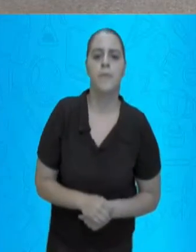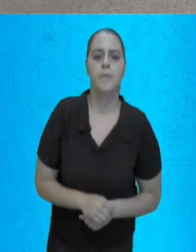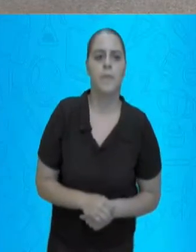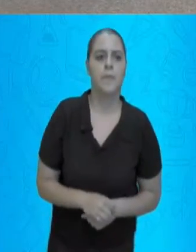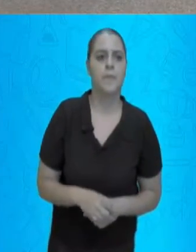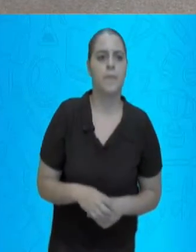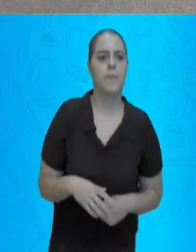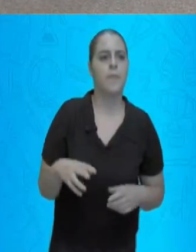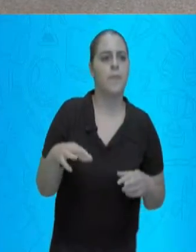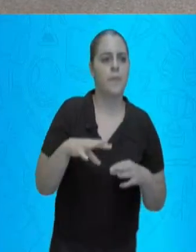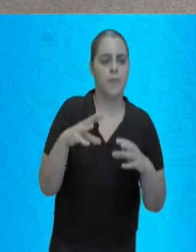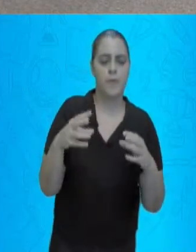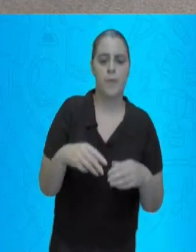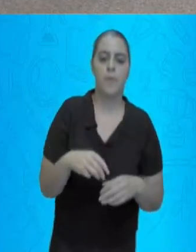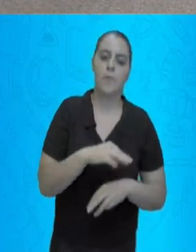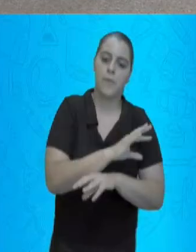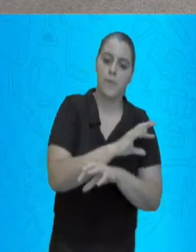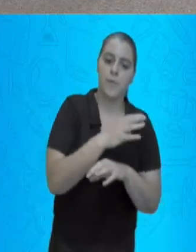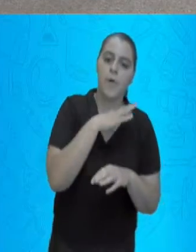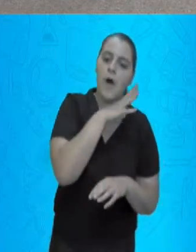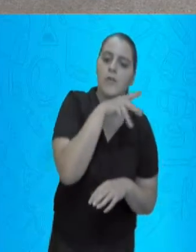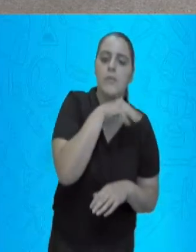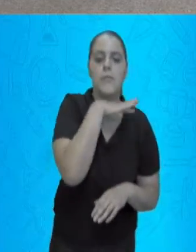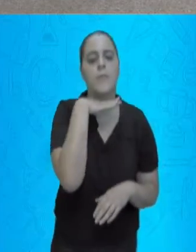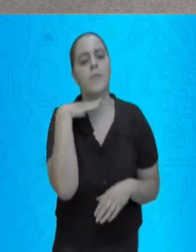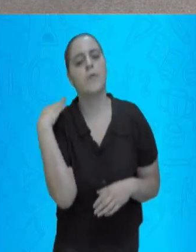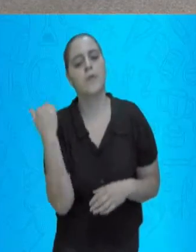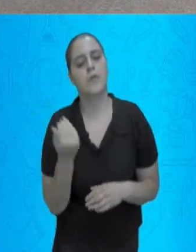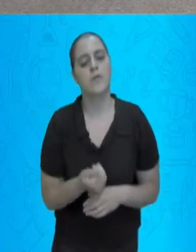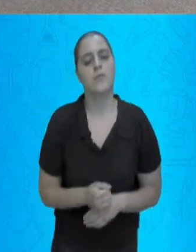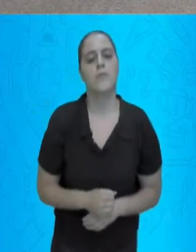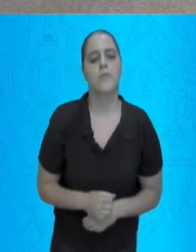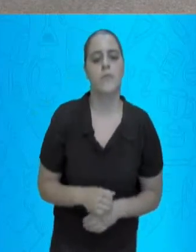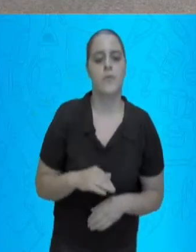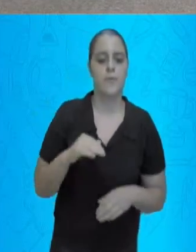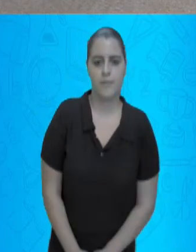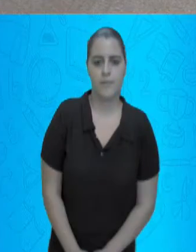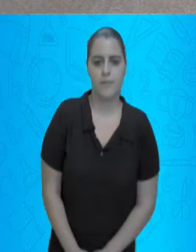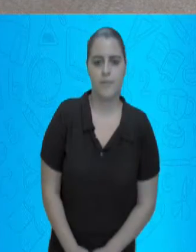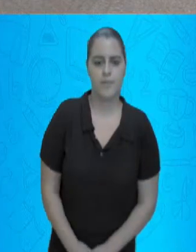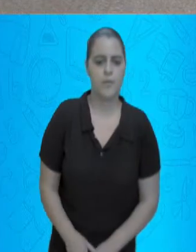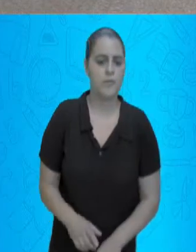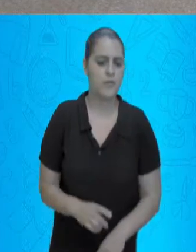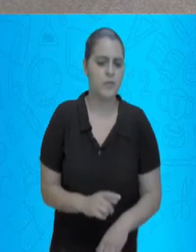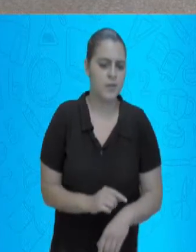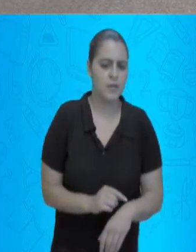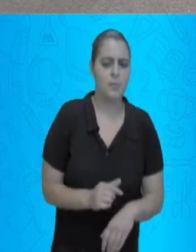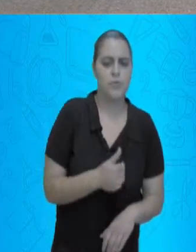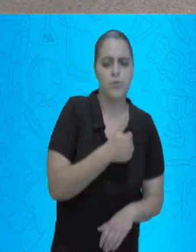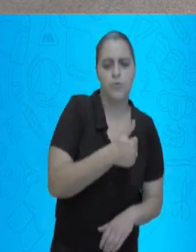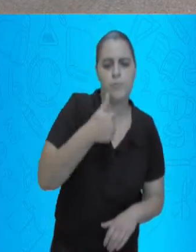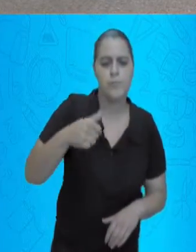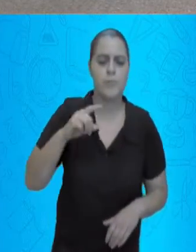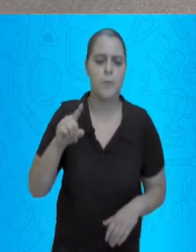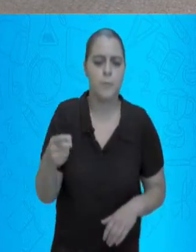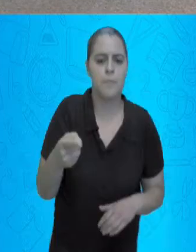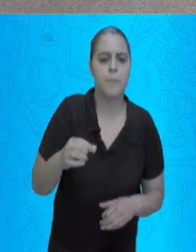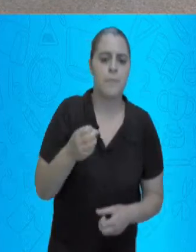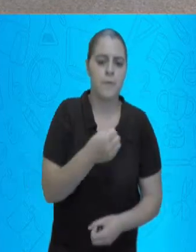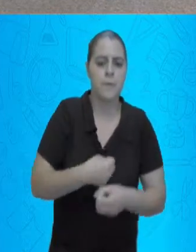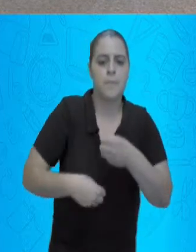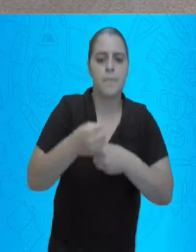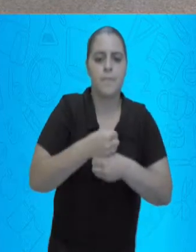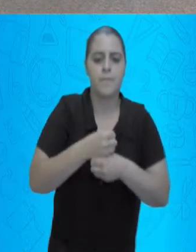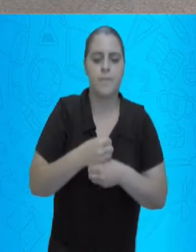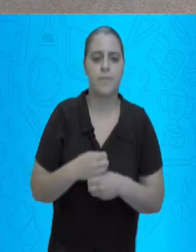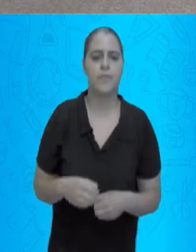de um molde. O animal morreu, foi soterrado Ao longo desses 11 mil